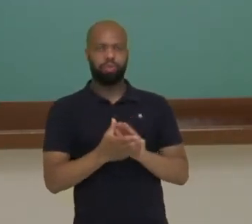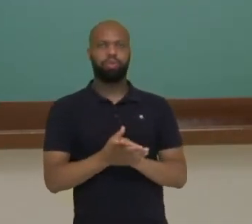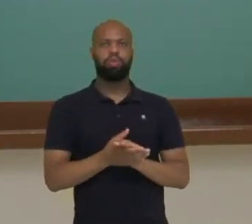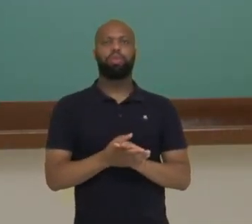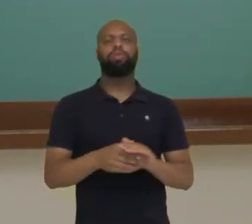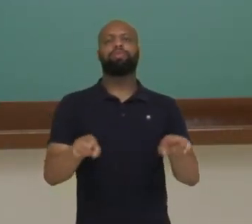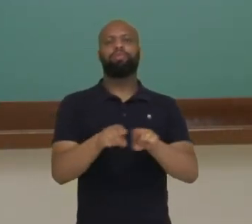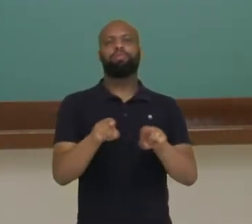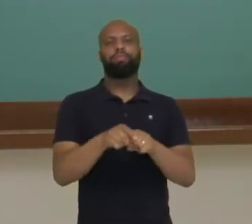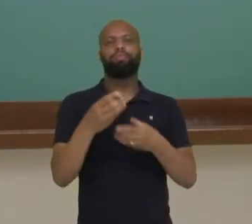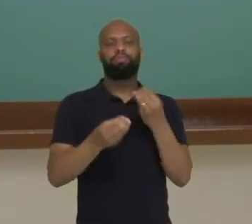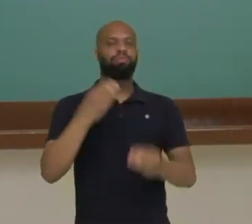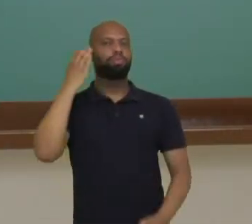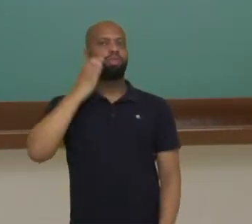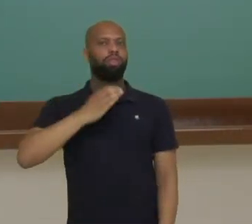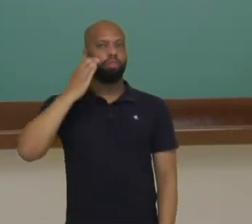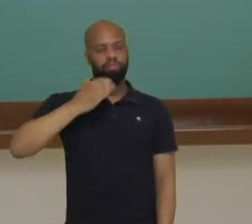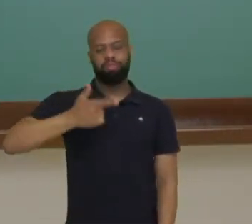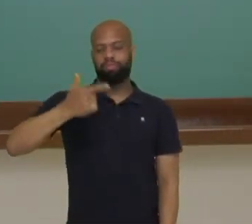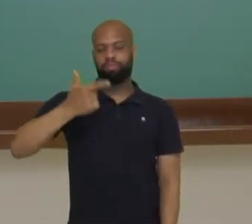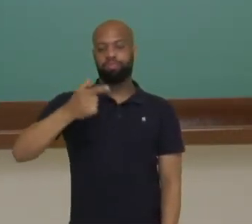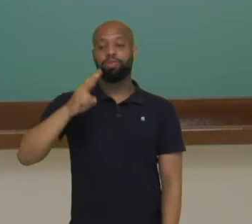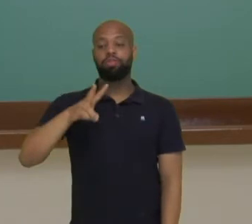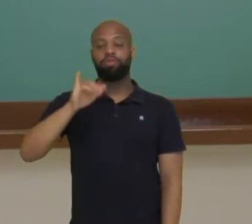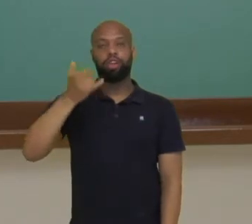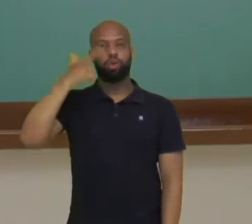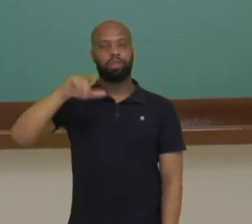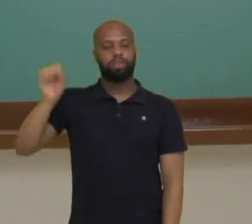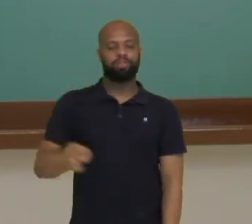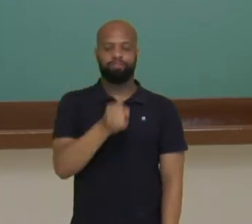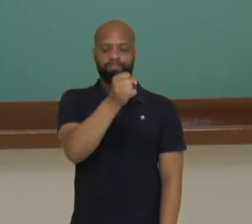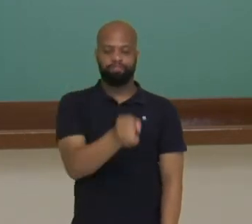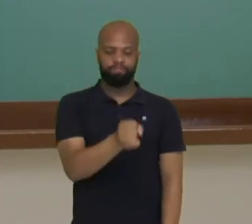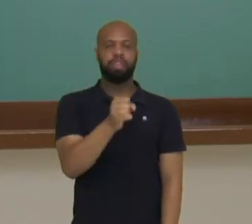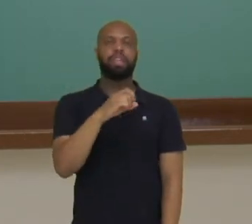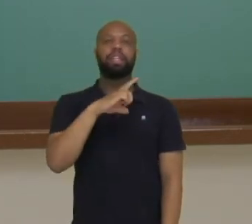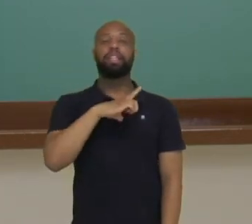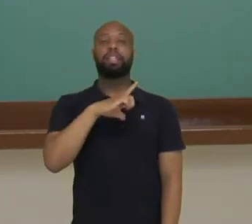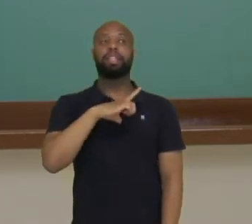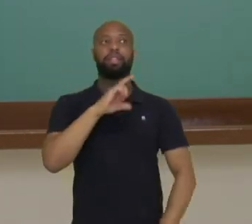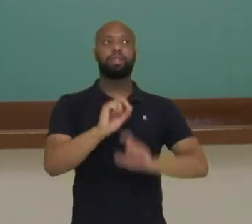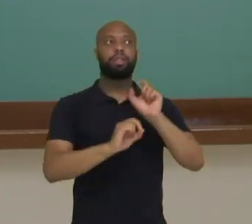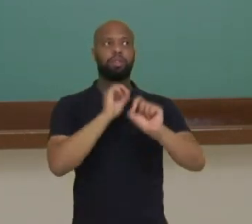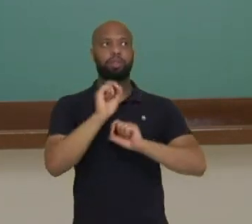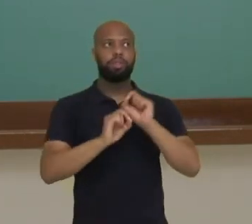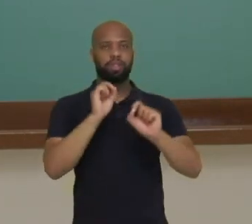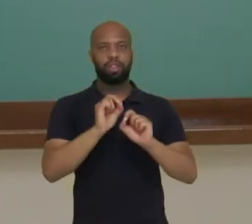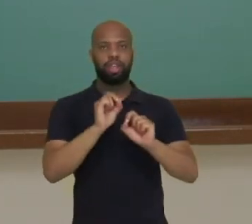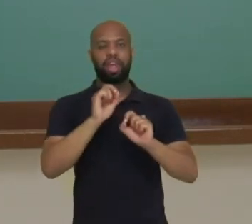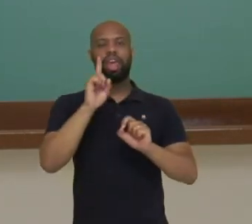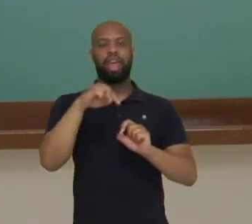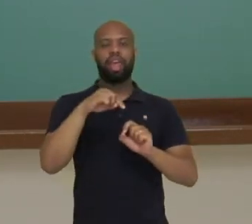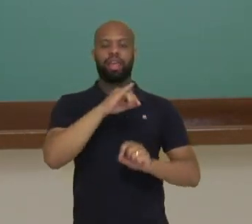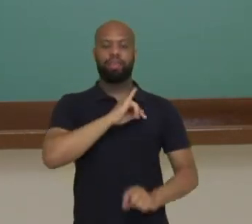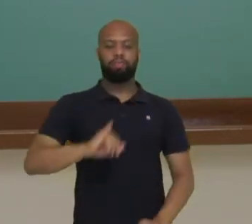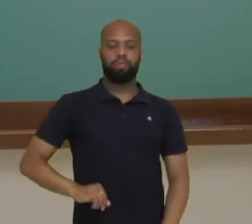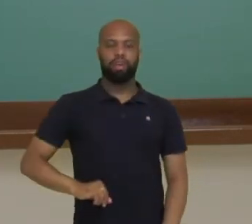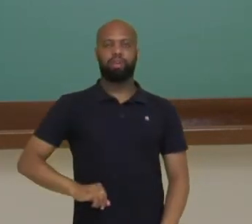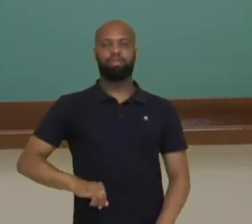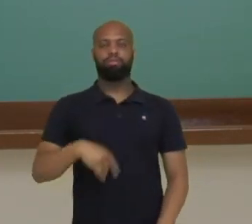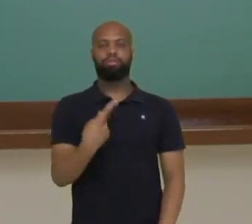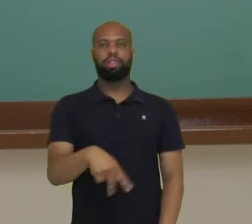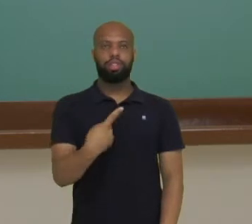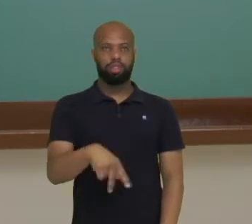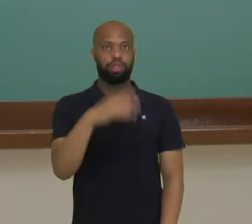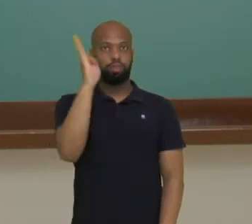Pedro II ele vai chegar ao poder dentro do que era o Império do Brasil. Quem que vai acompanhar